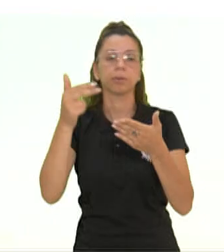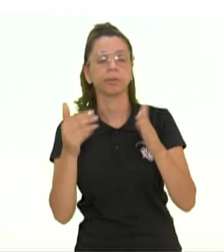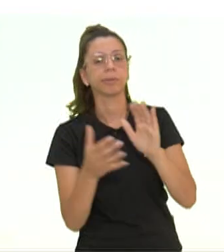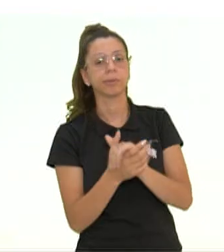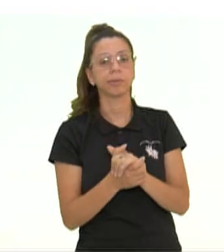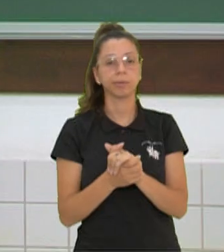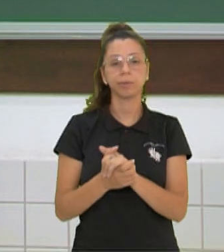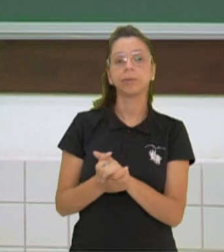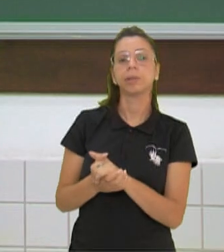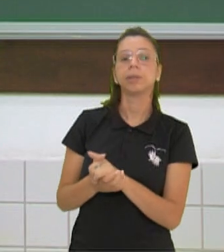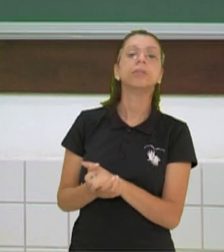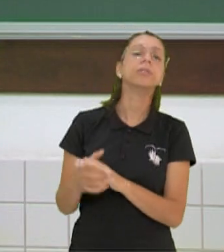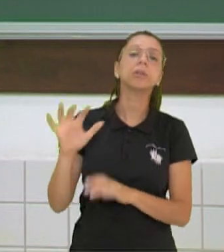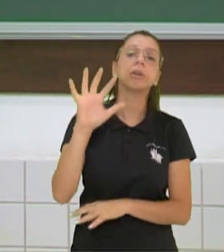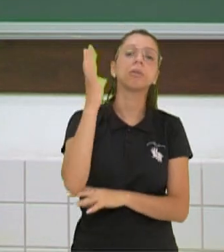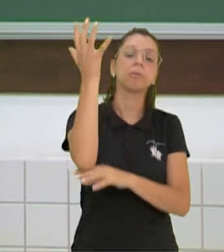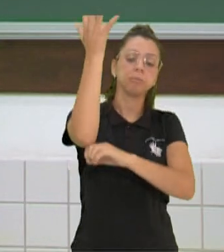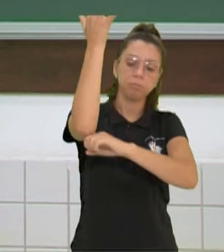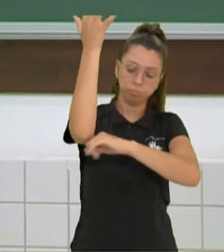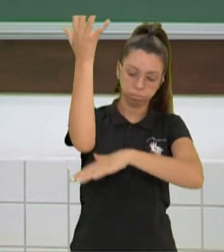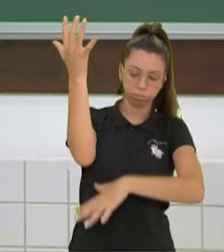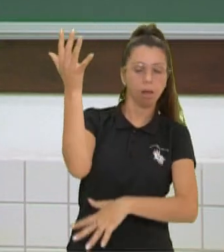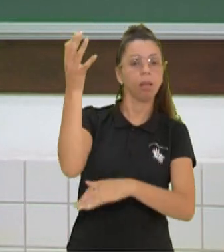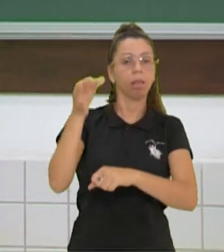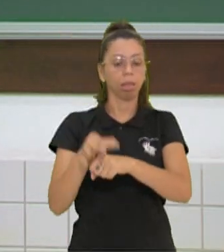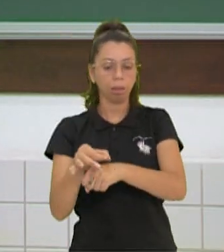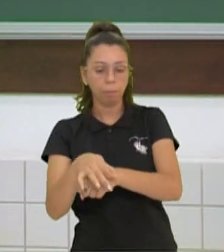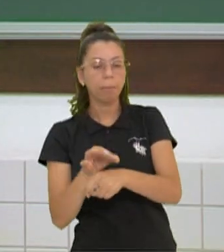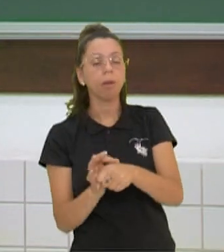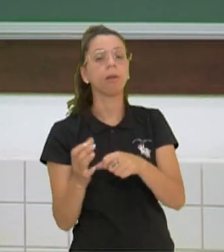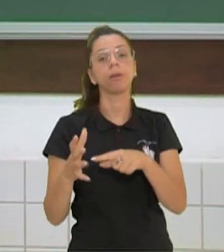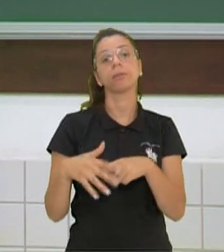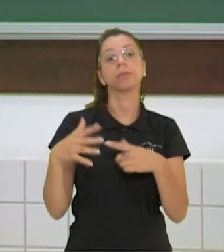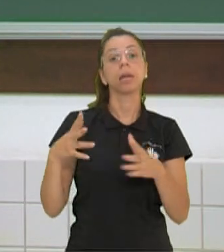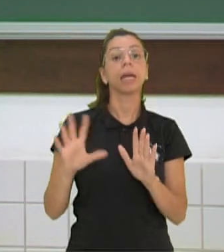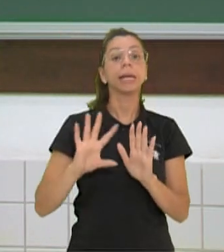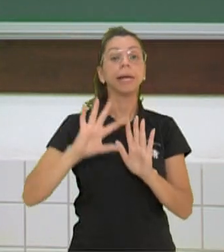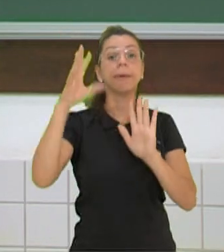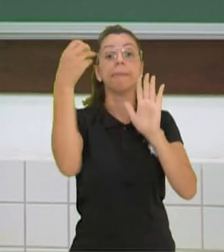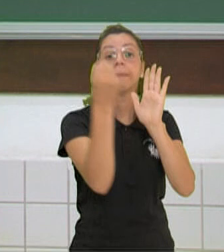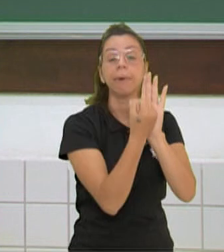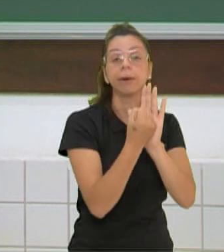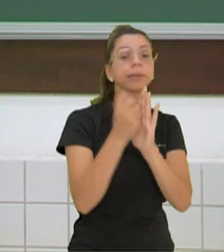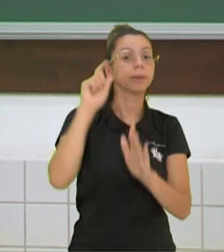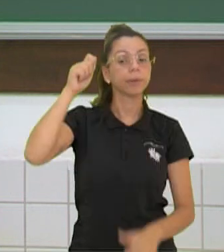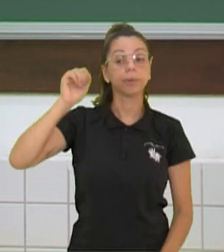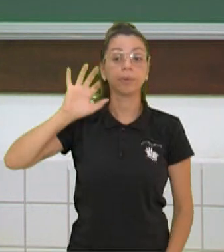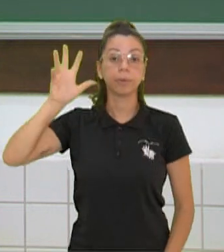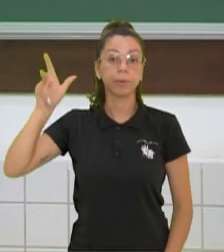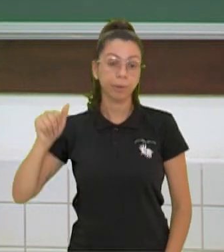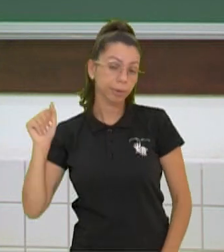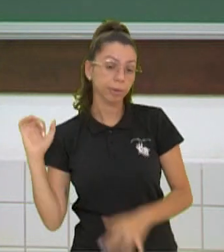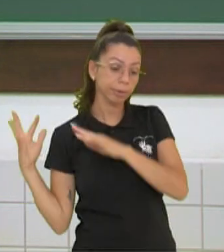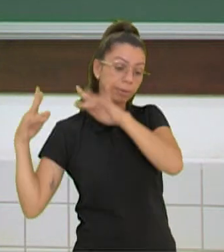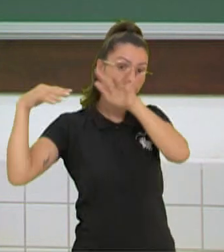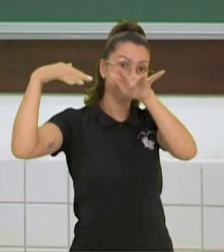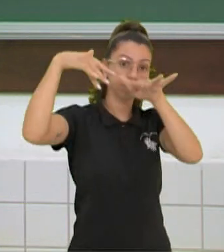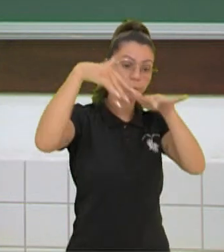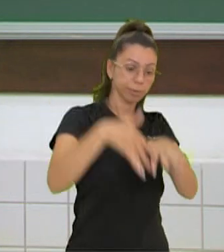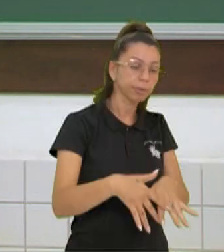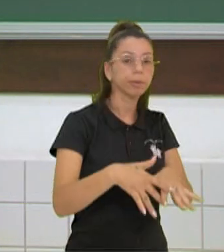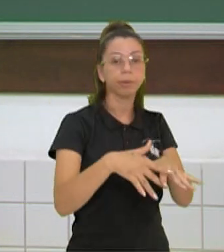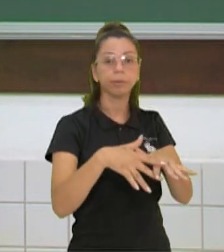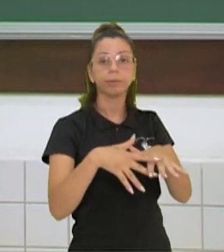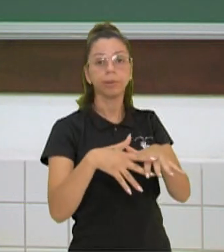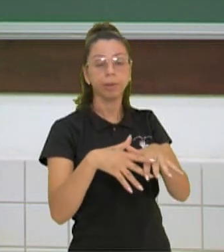semente, raízes, né, simbolizando que, né, os povos afros que vieram para cá, né, e